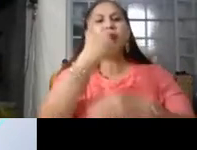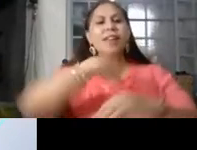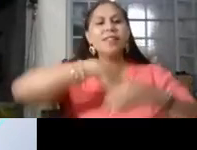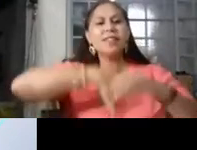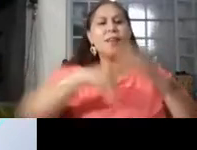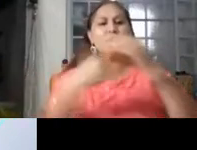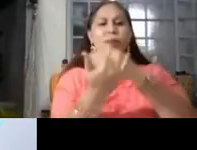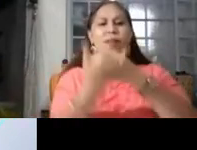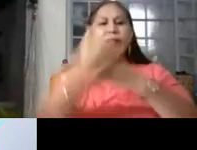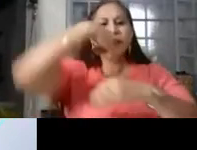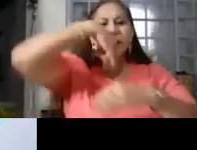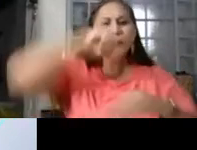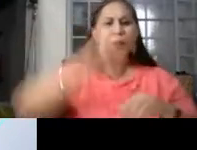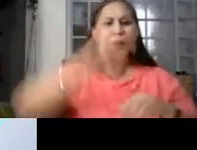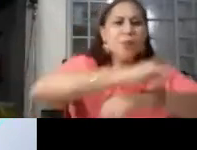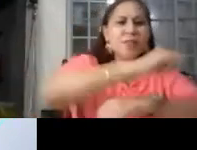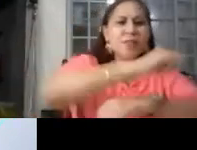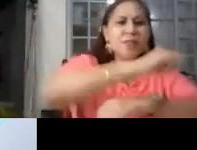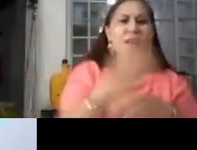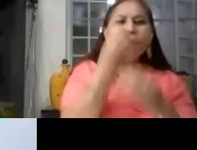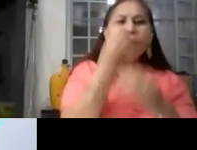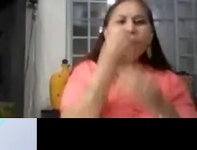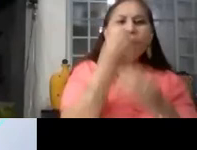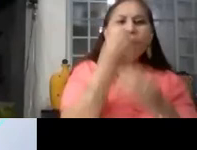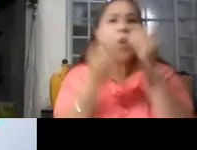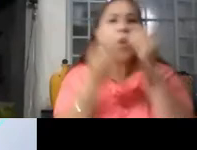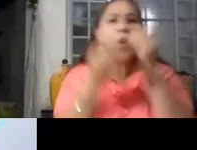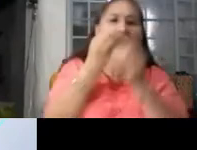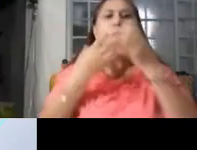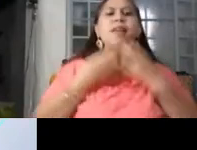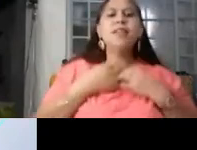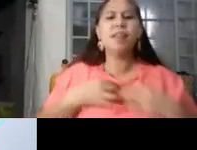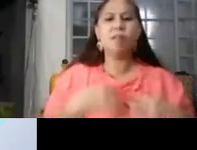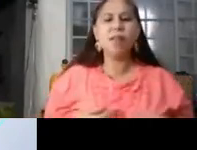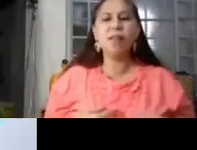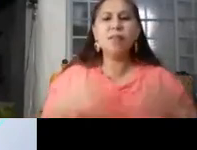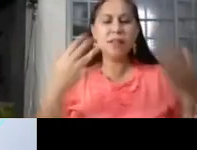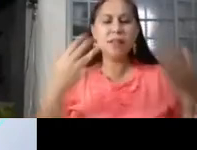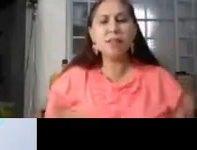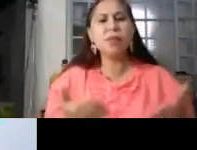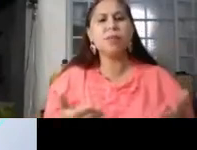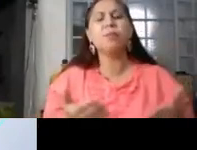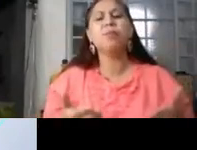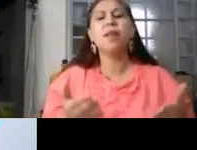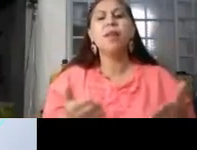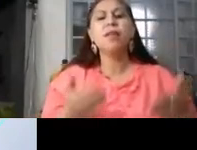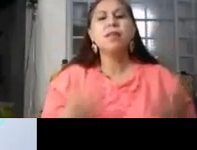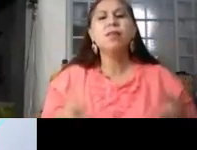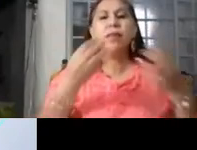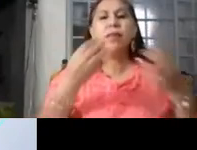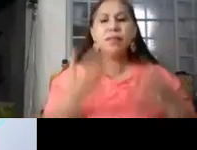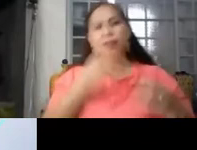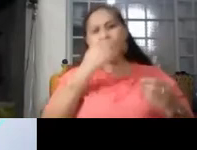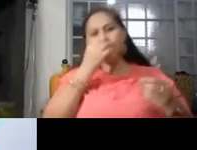cada sapo, será que eu estou pegando os sapos, engolindo, comendo literalmente? O que é que eu quero dizer com isso? Eu